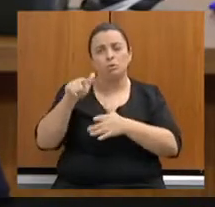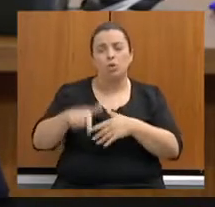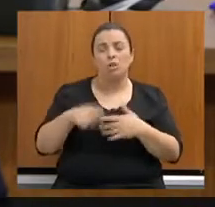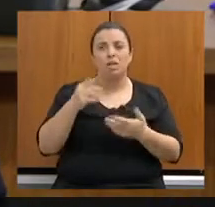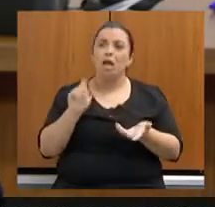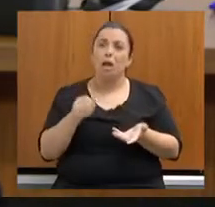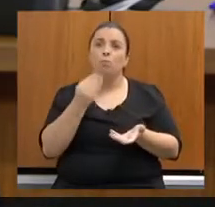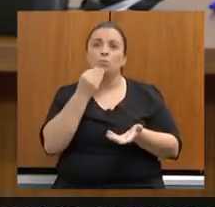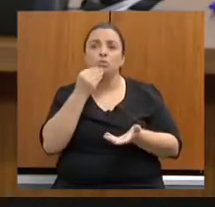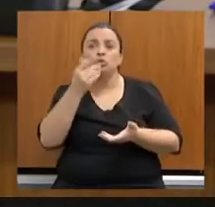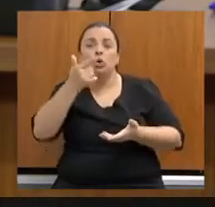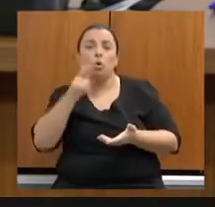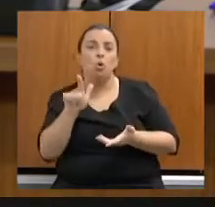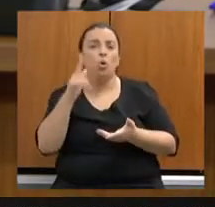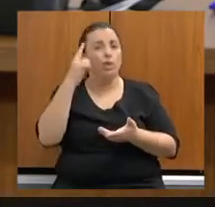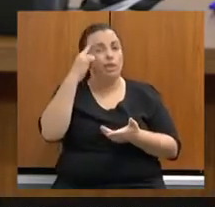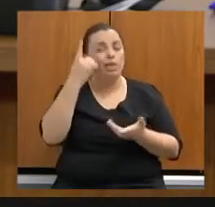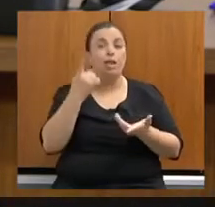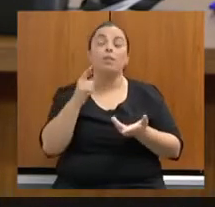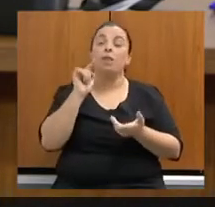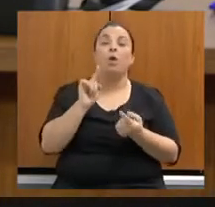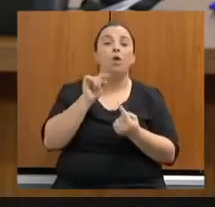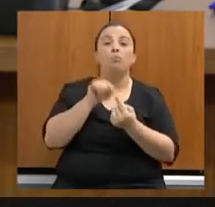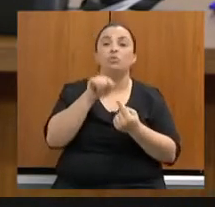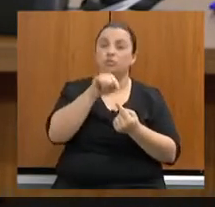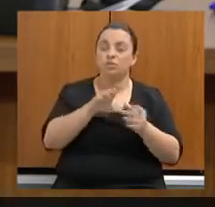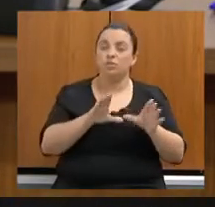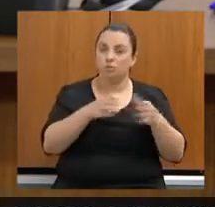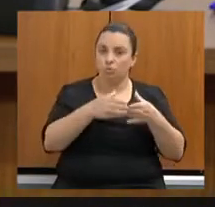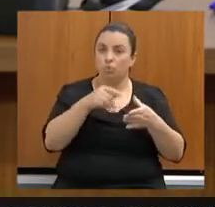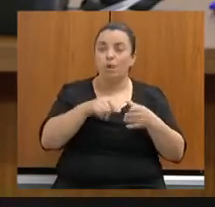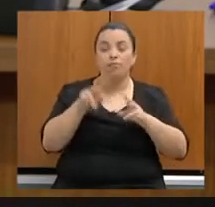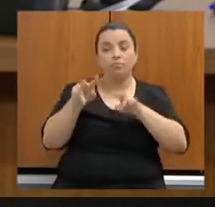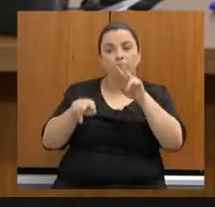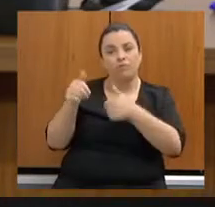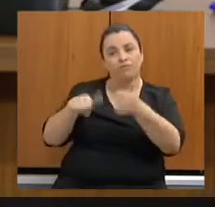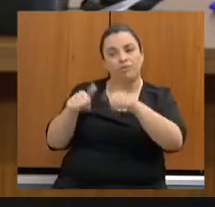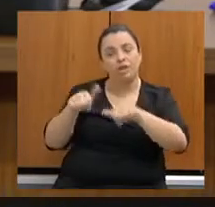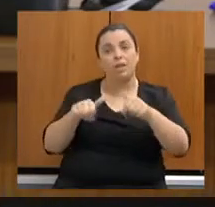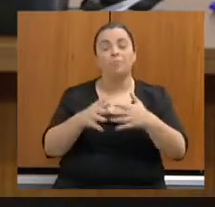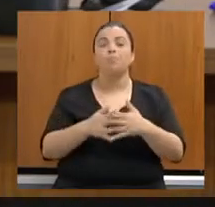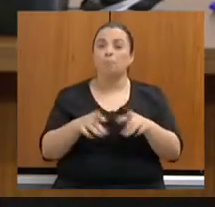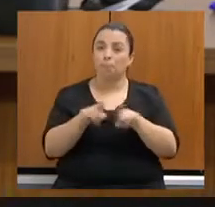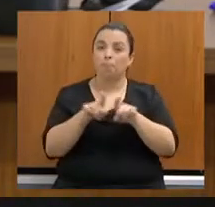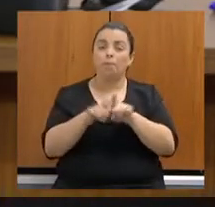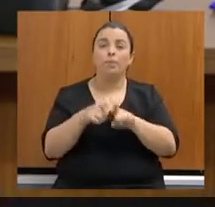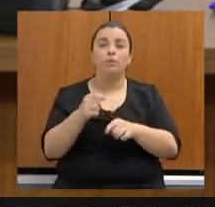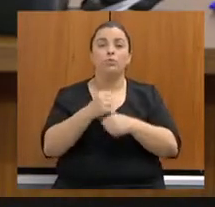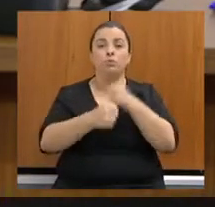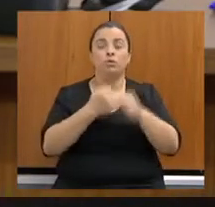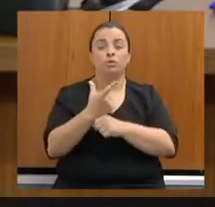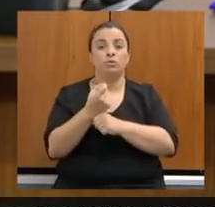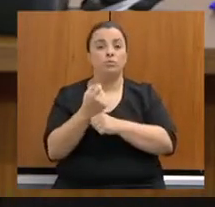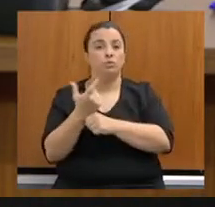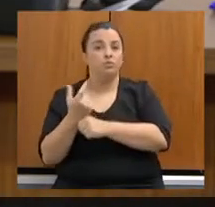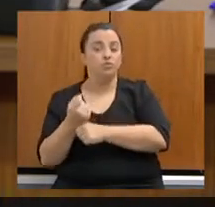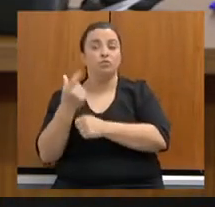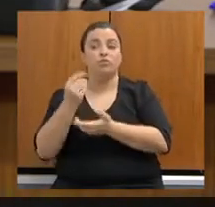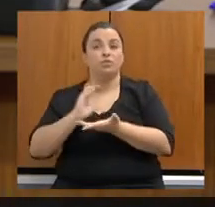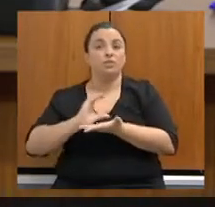sugestão diferente então esse objetivo dessa comissão além disso em 2020 com financiamento da fapemig